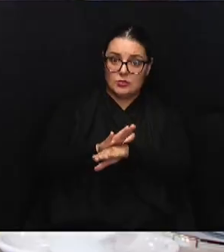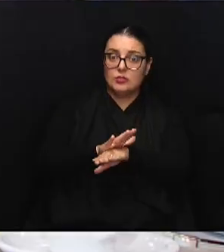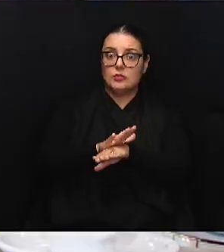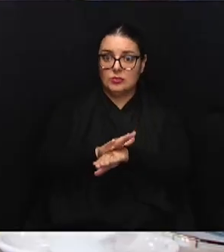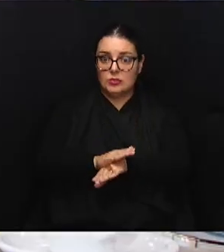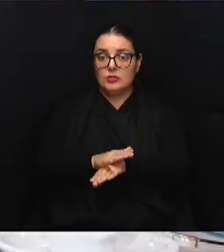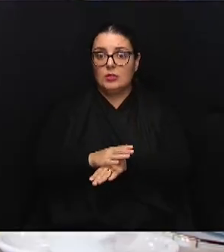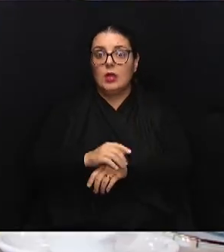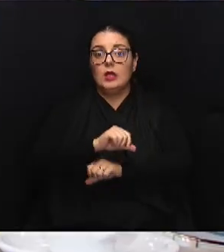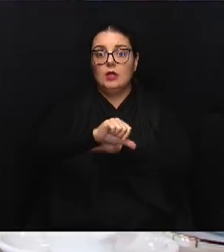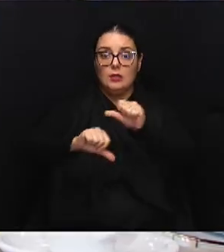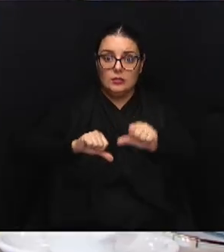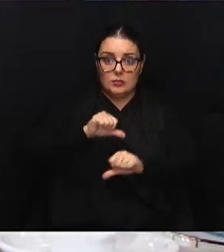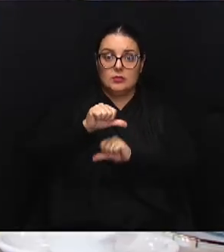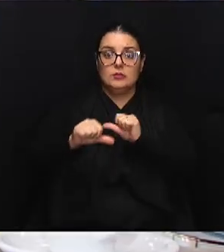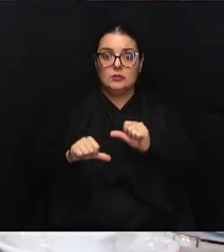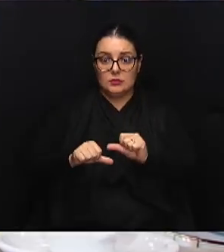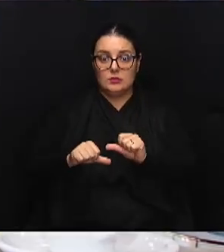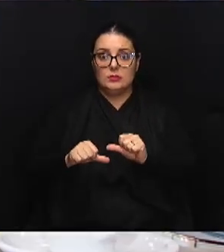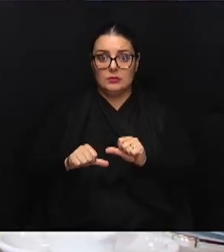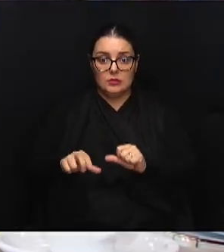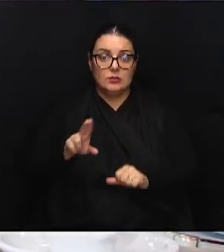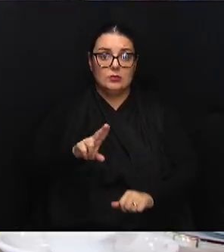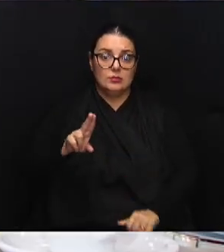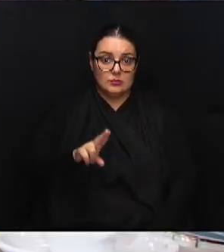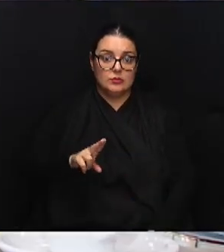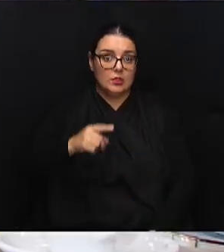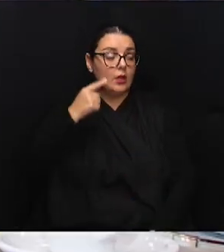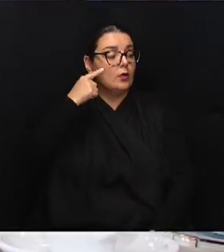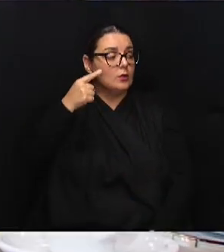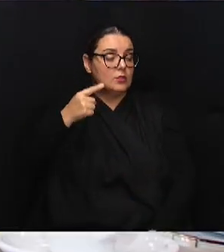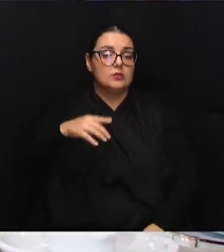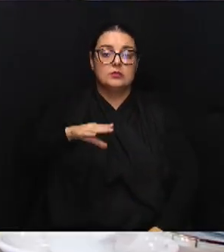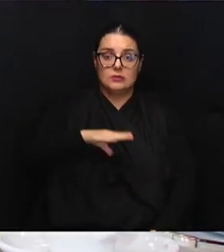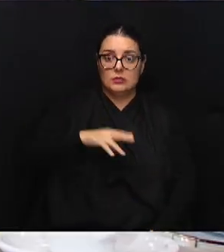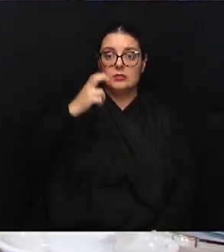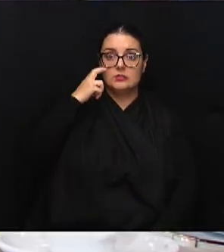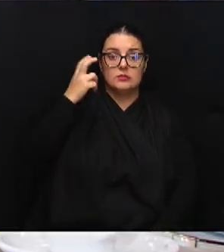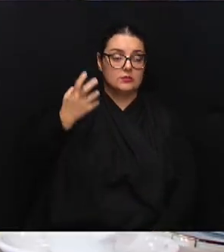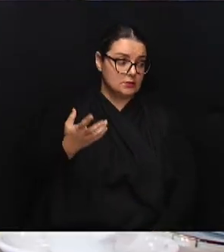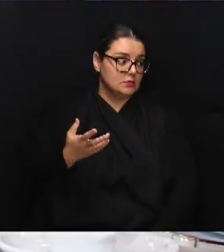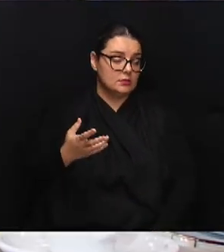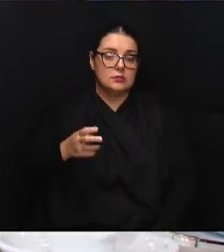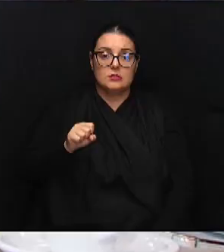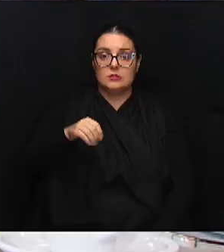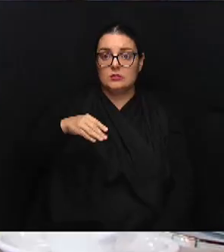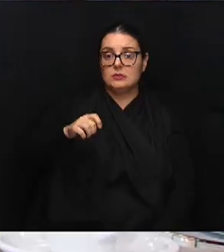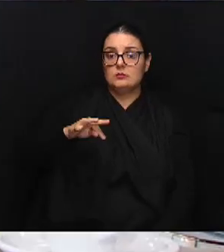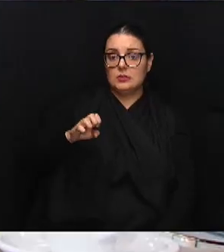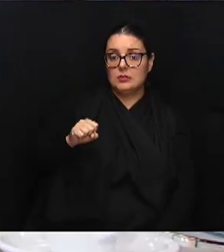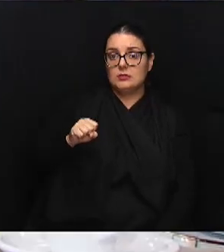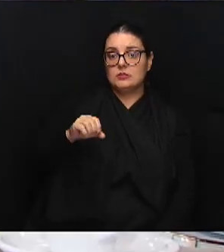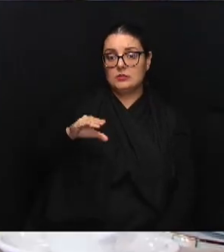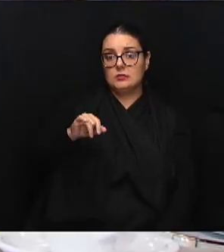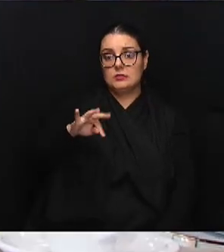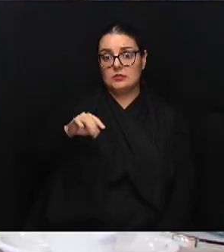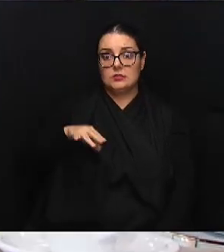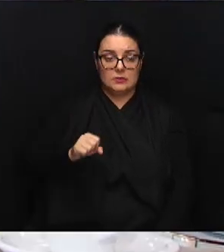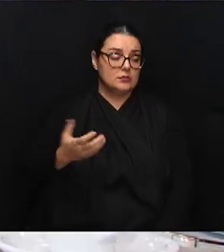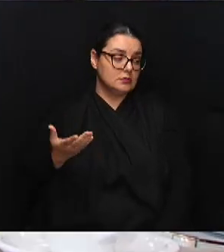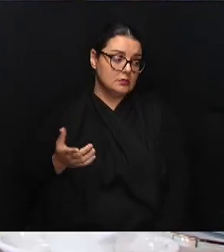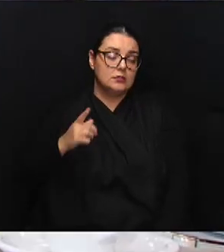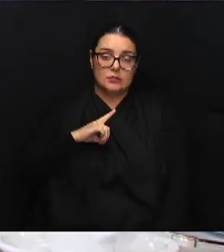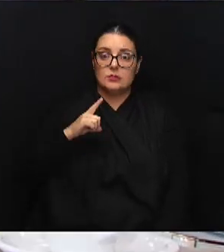a transformar e implantar aquele conceito de cidades inteligentes e smart cities, né?